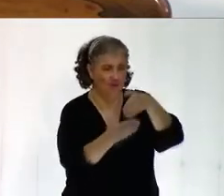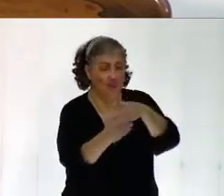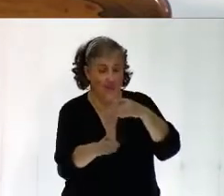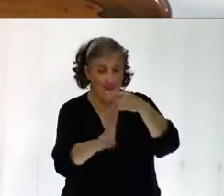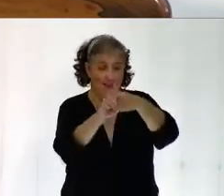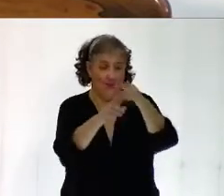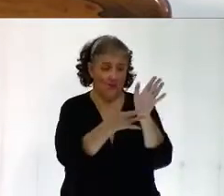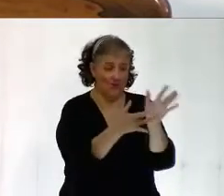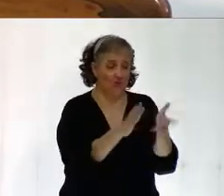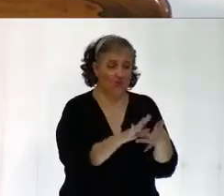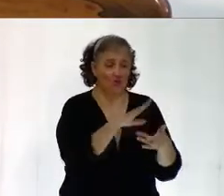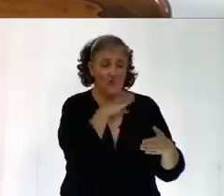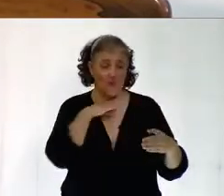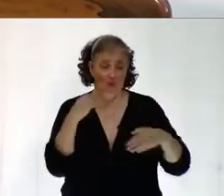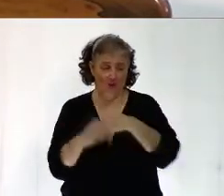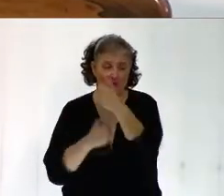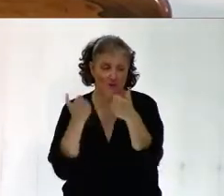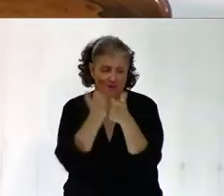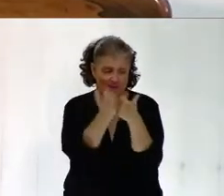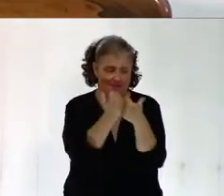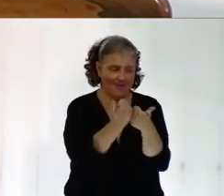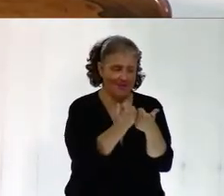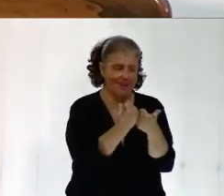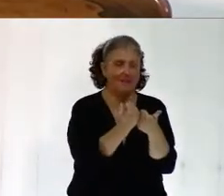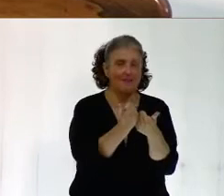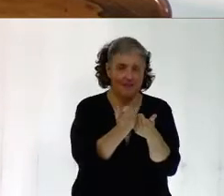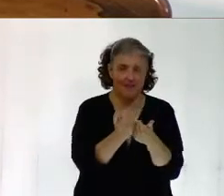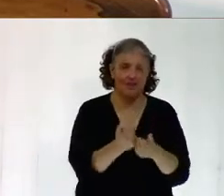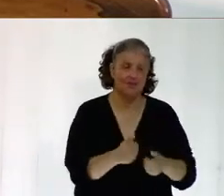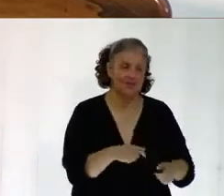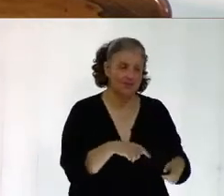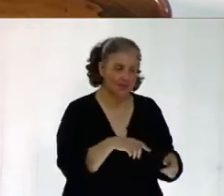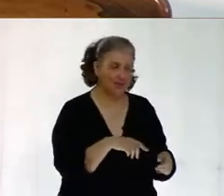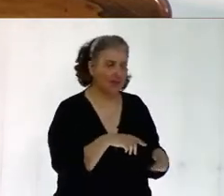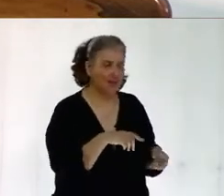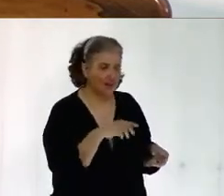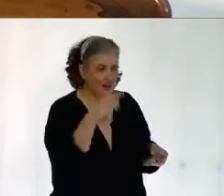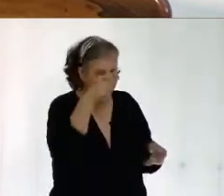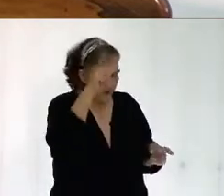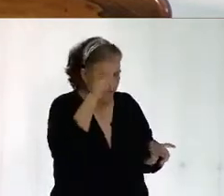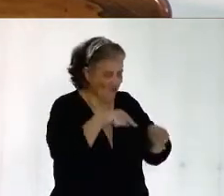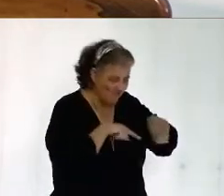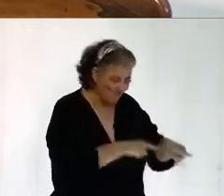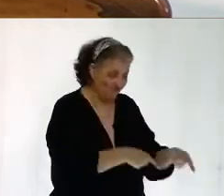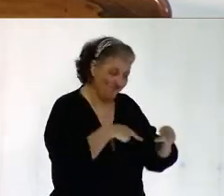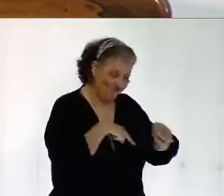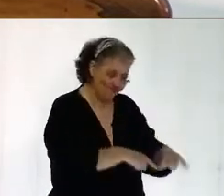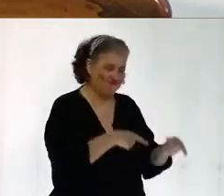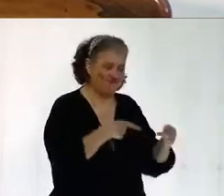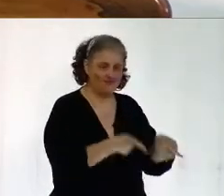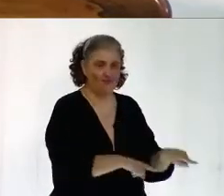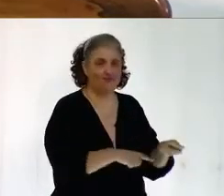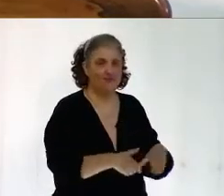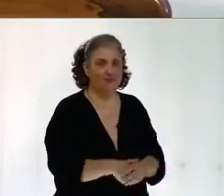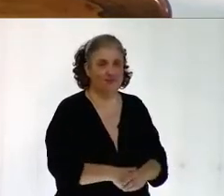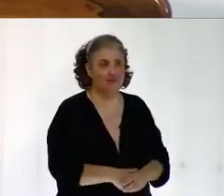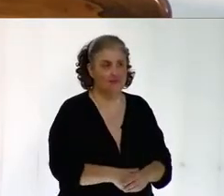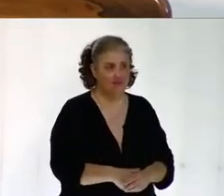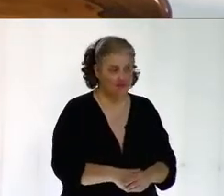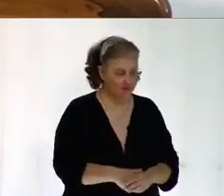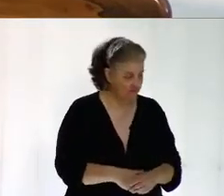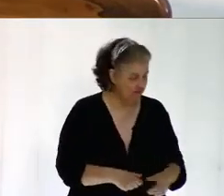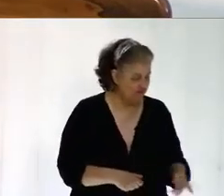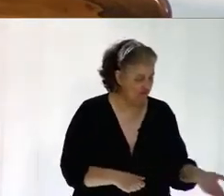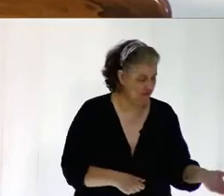isso ele proponha uma reino a jesus ele propõe dividir o reino e lhe dizer eu te dou eu te concedo você pode